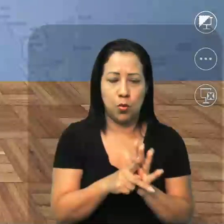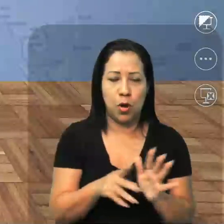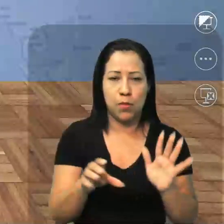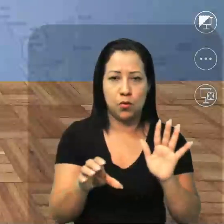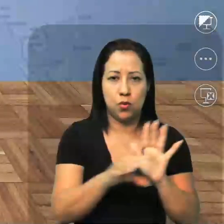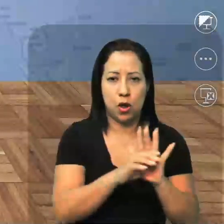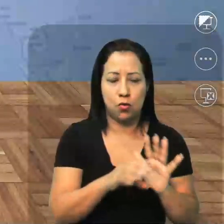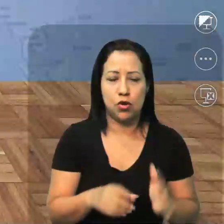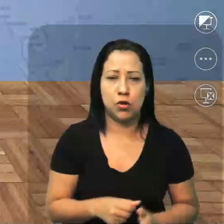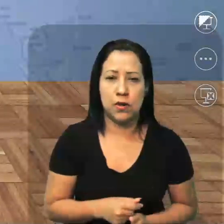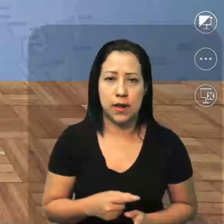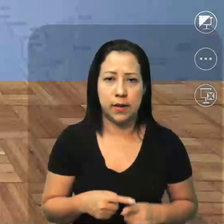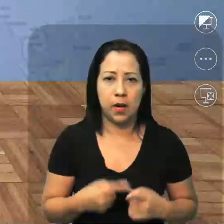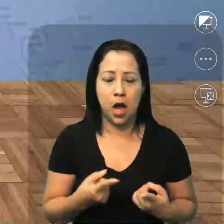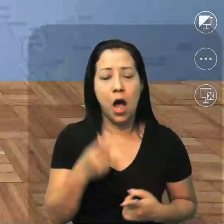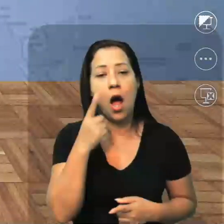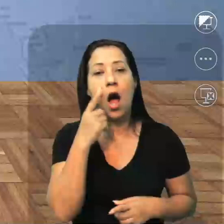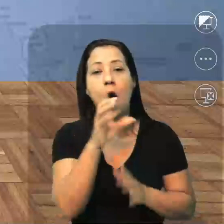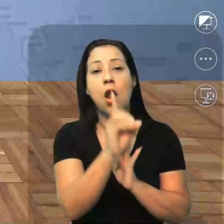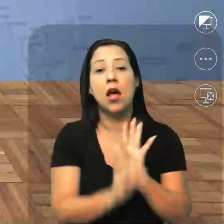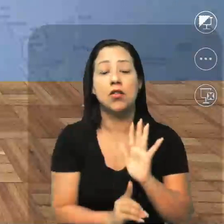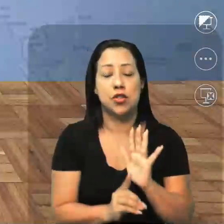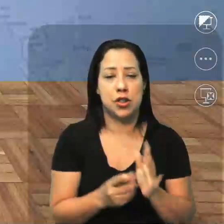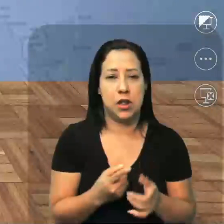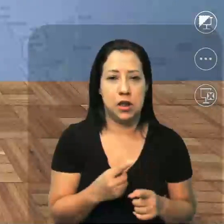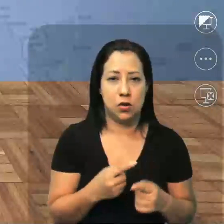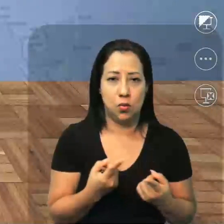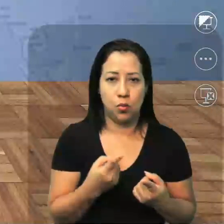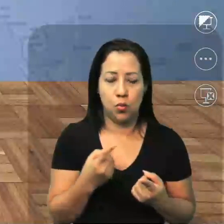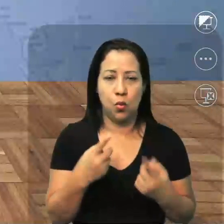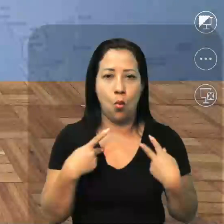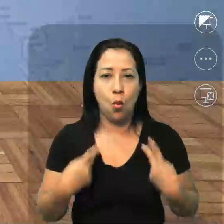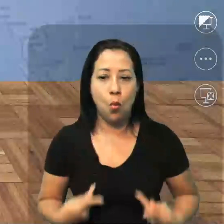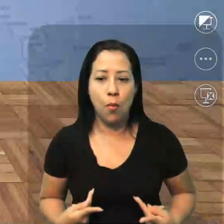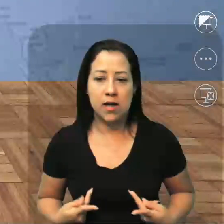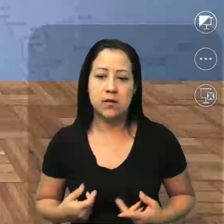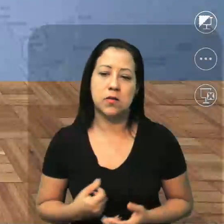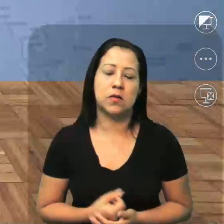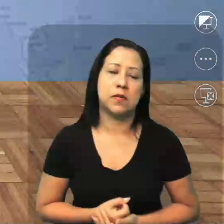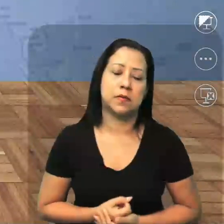os direitos humanos, tá?